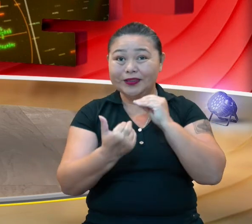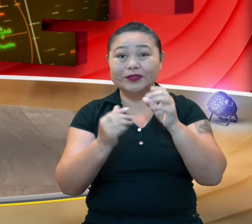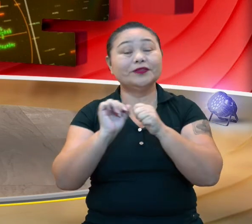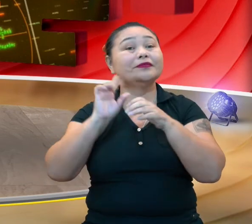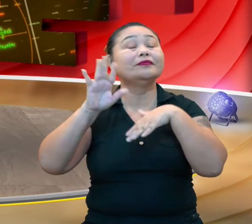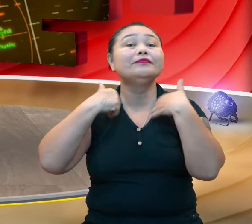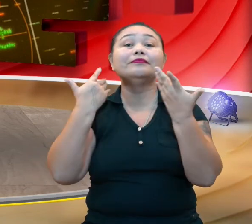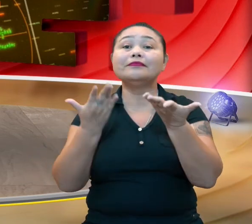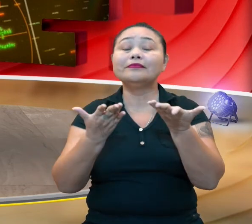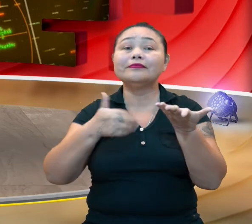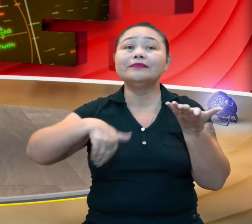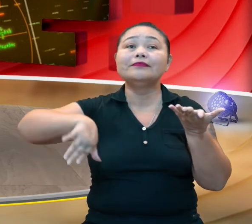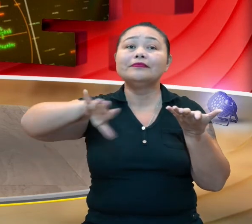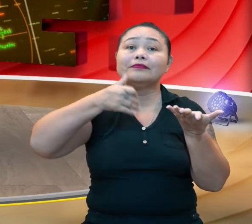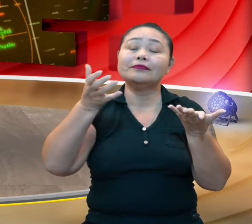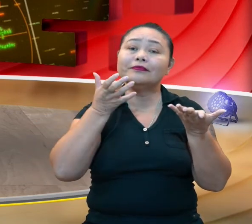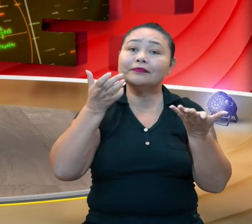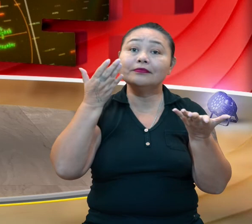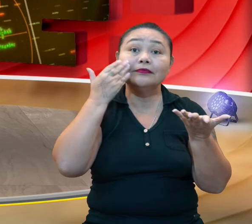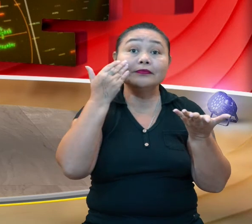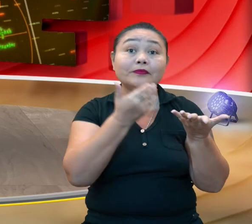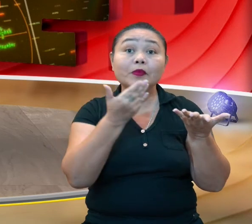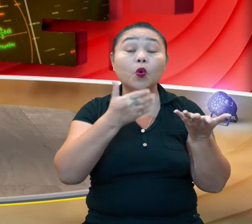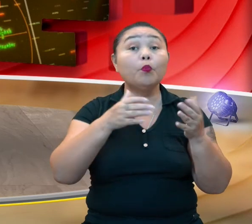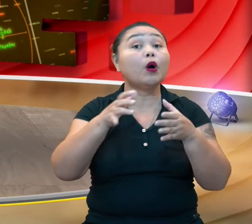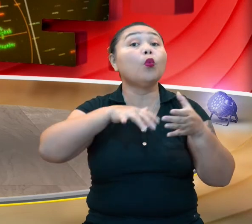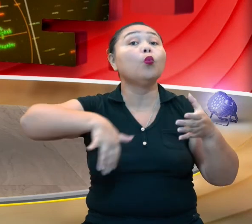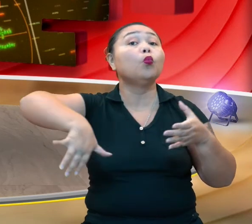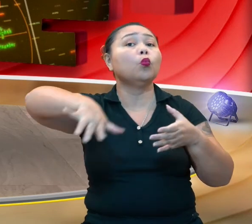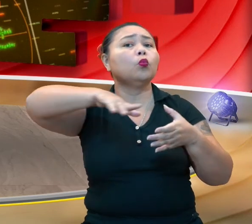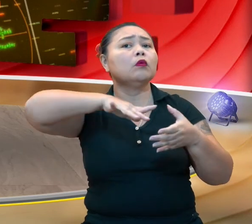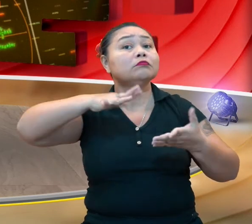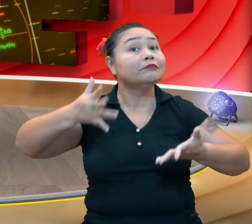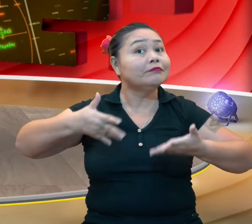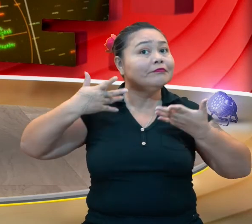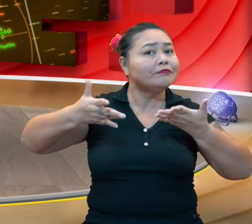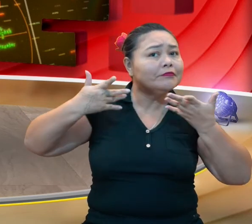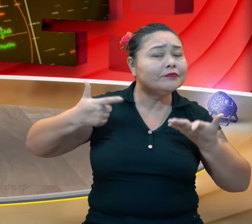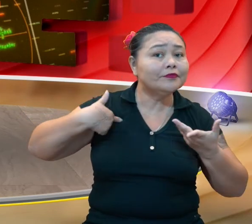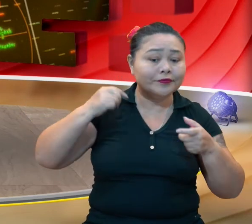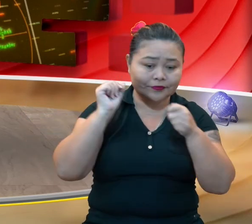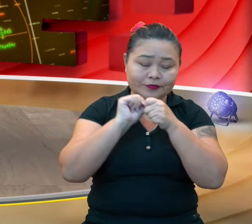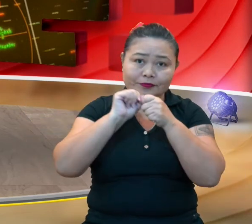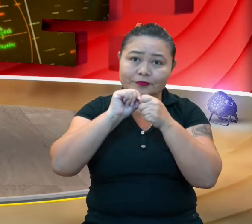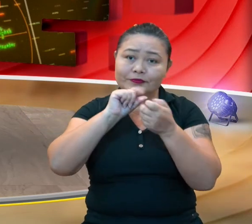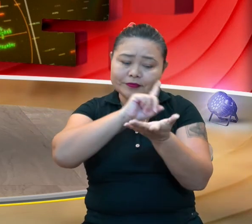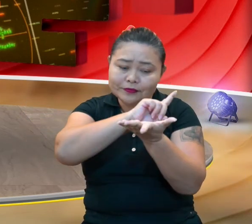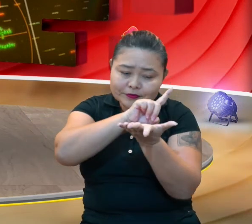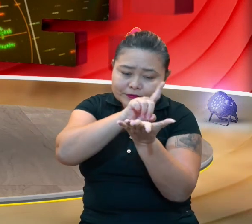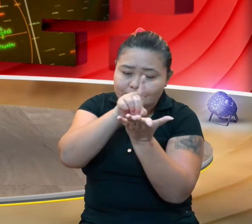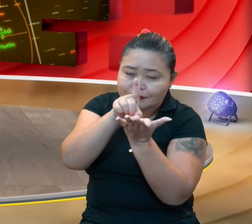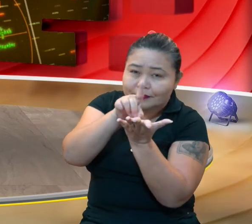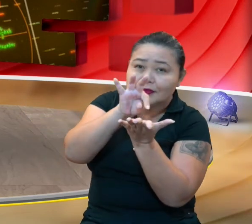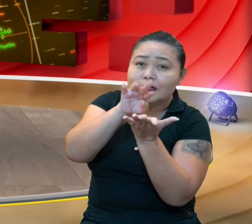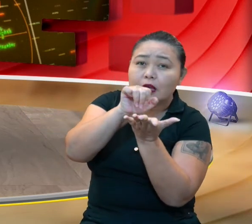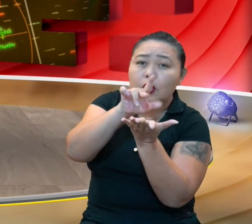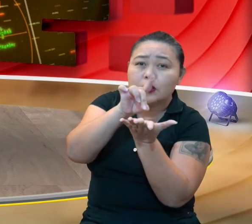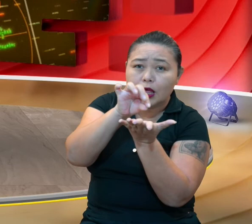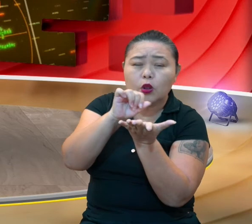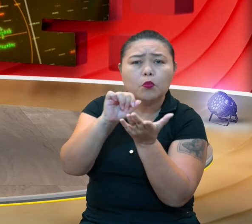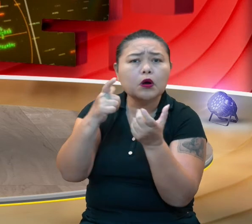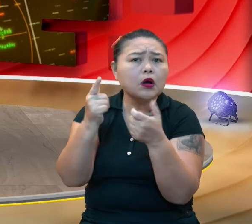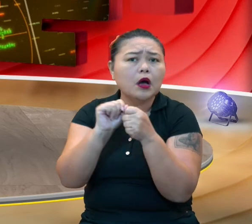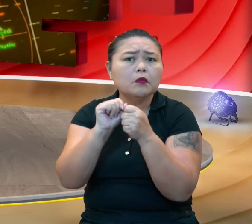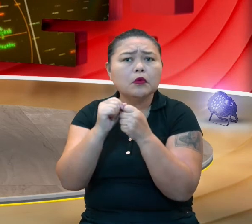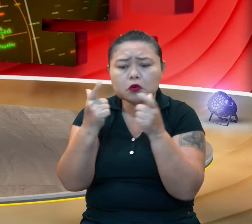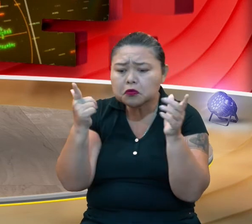tá, né? Mas eu quero ver qual é a turma que vai animar e vai construir um teodolito. Uau. Pode ser a turma inteira, não precisa ser